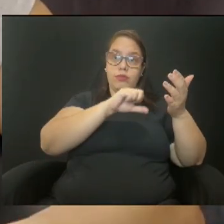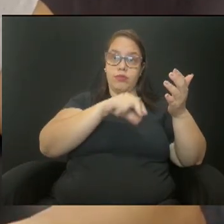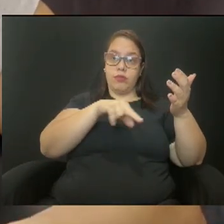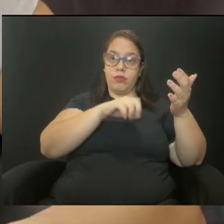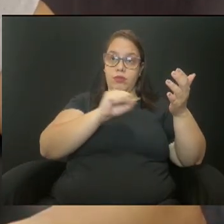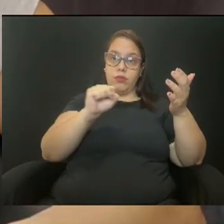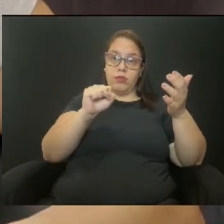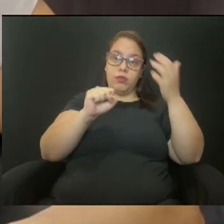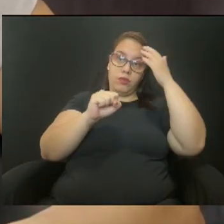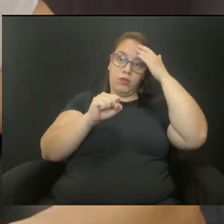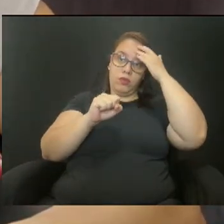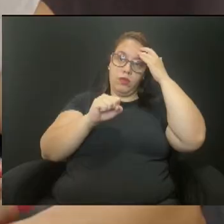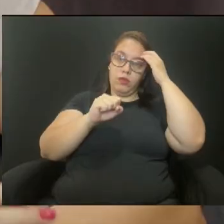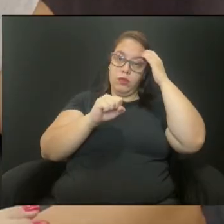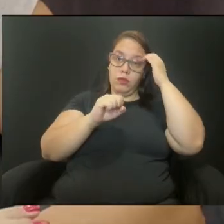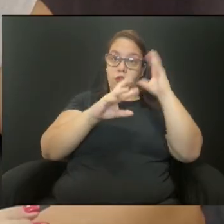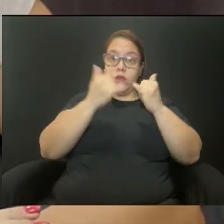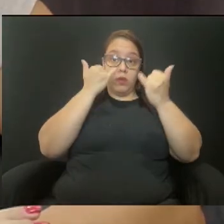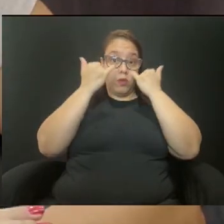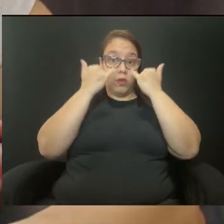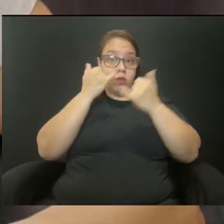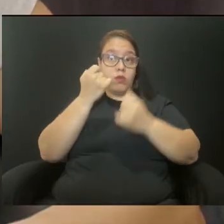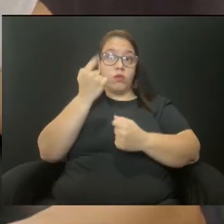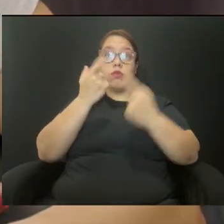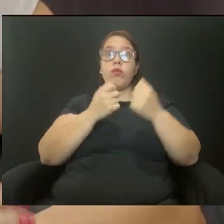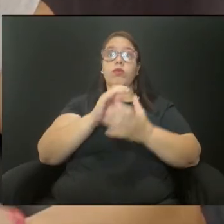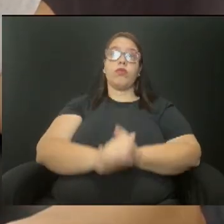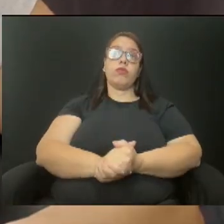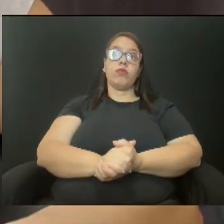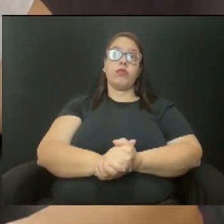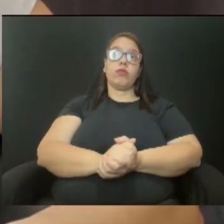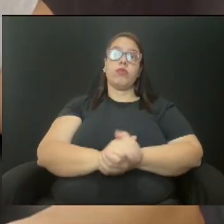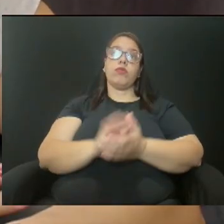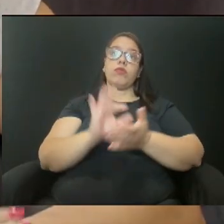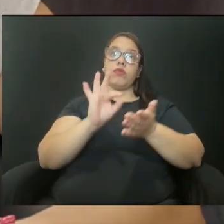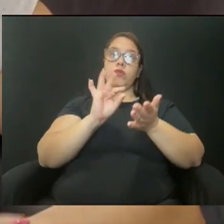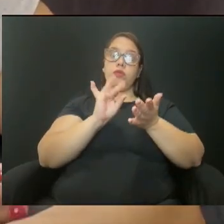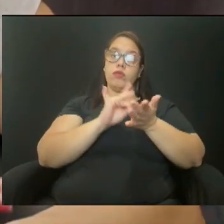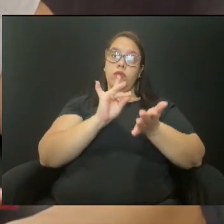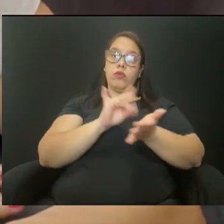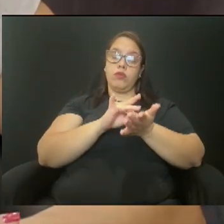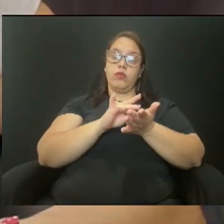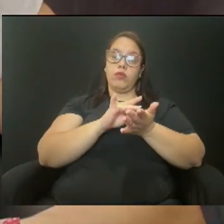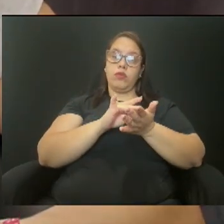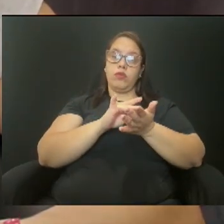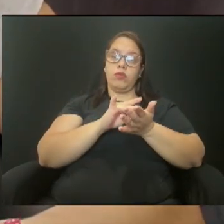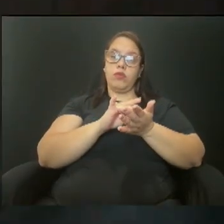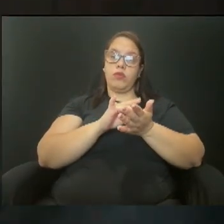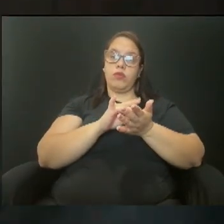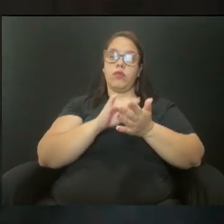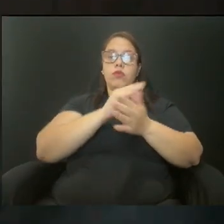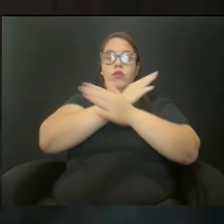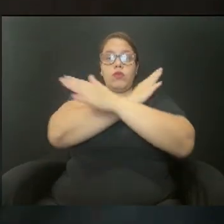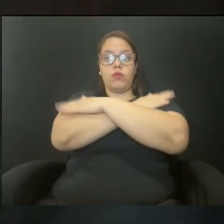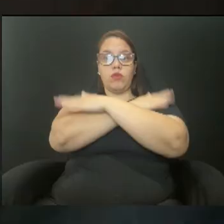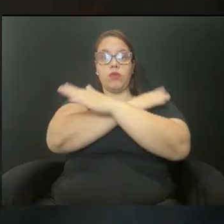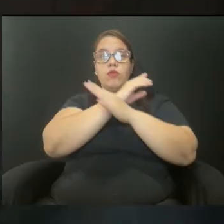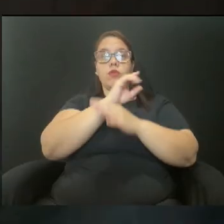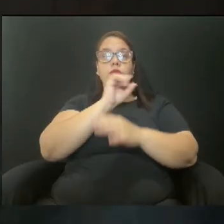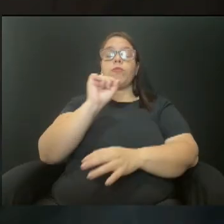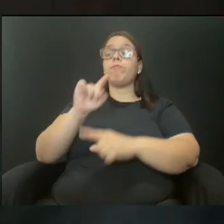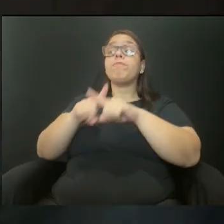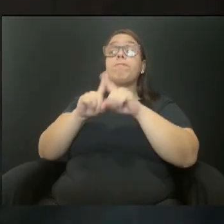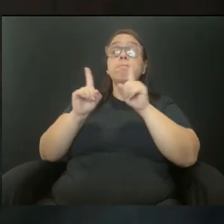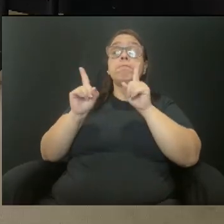todas as informações e poder sacar, né, de fato, os seus benefícios e até o seguro-desemprego que você tem direito. Mas aí, a pessoa